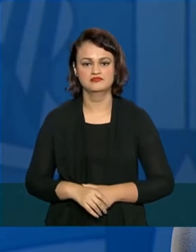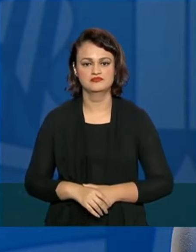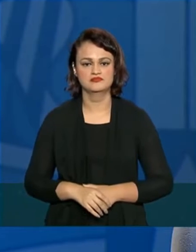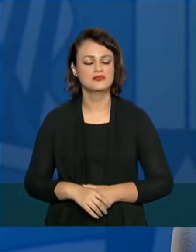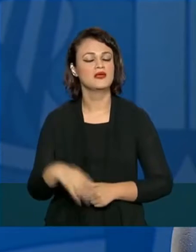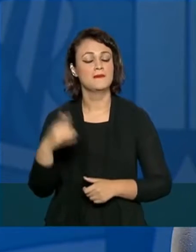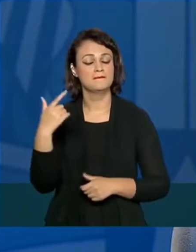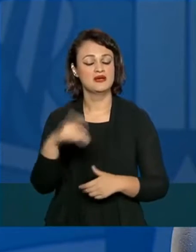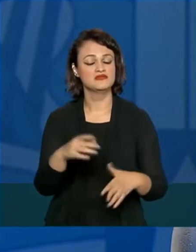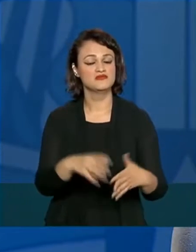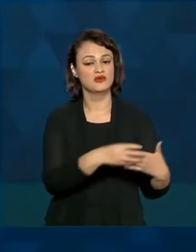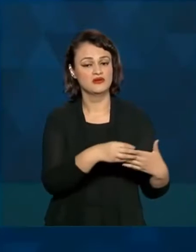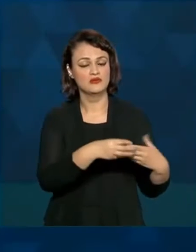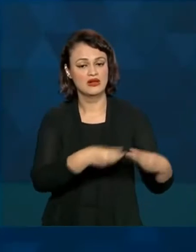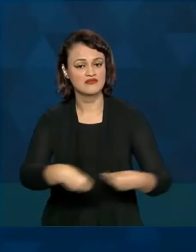Foram distribuídos